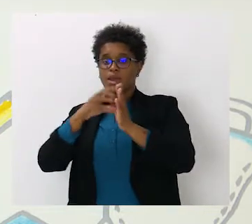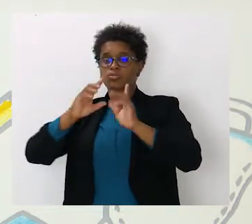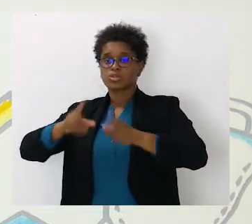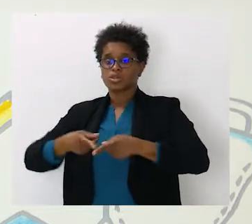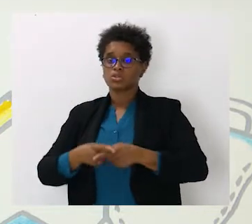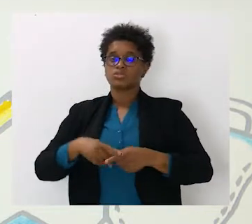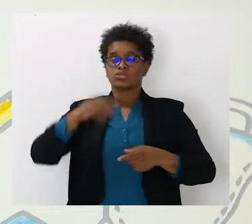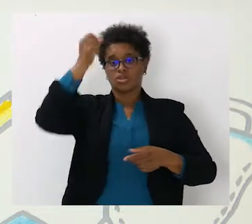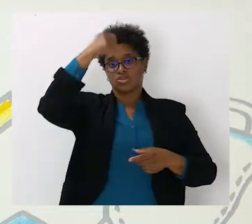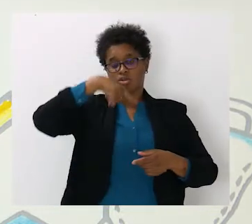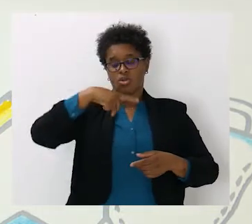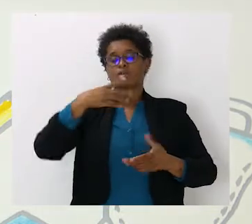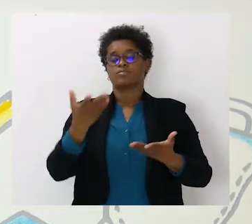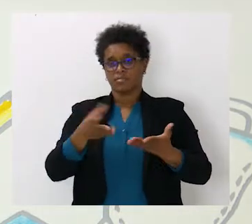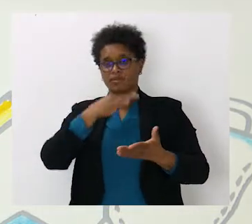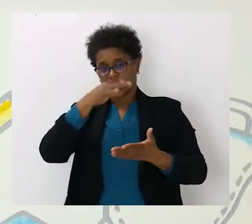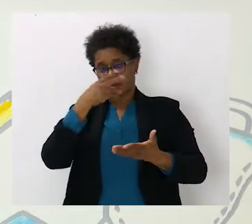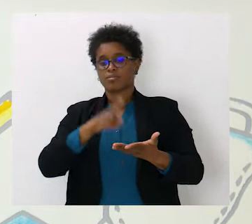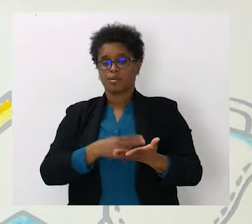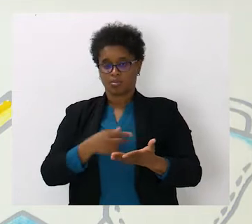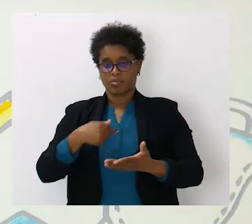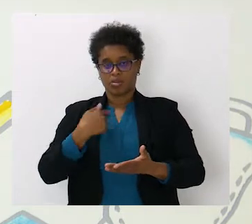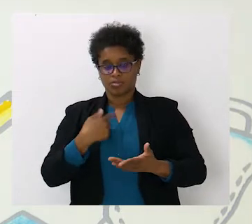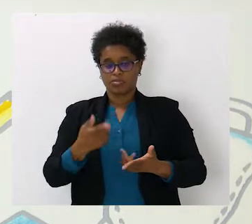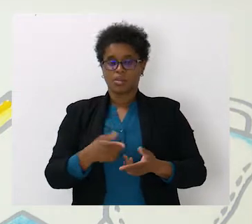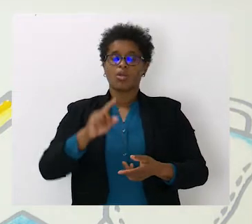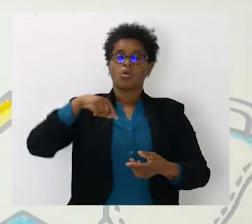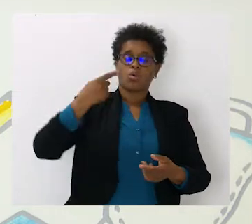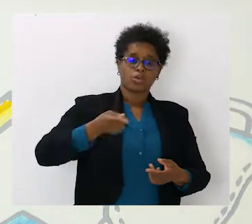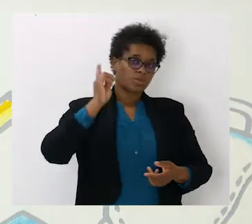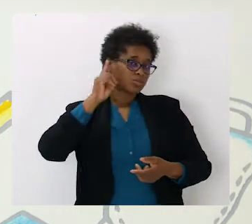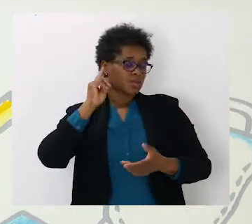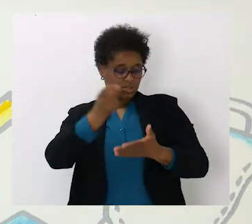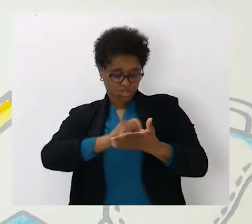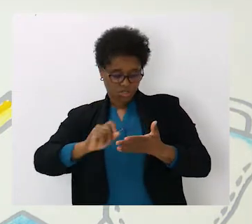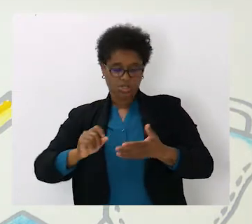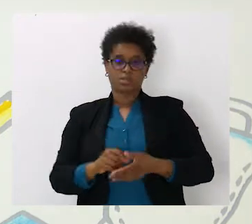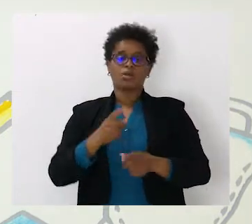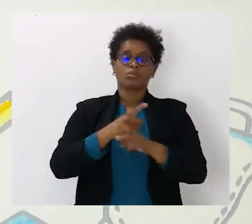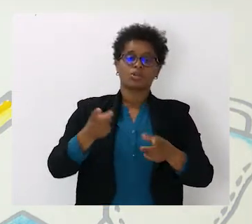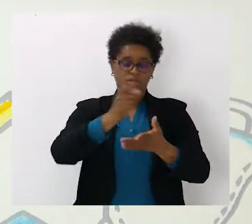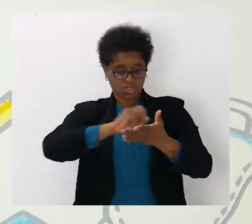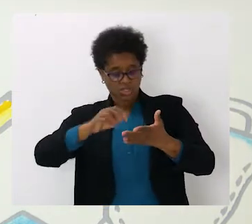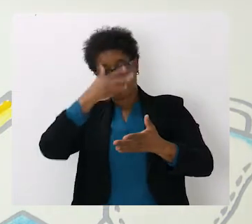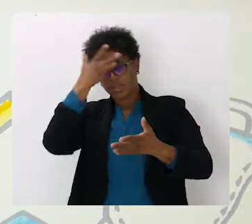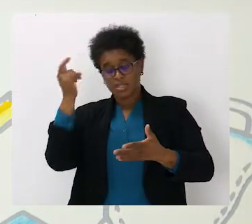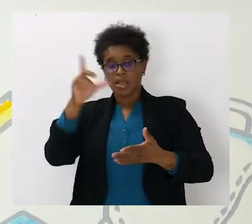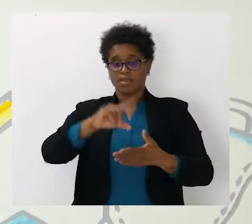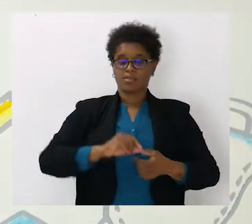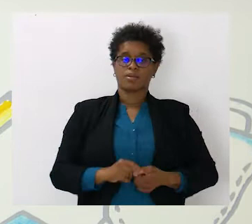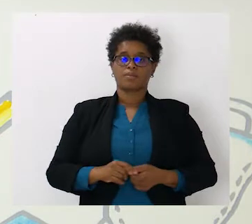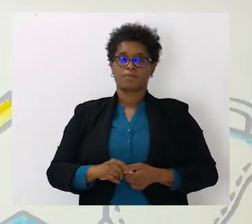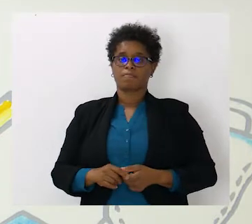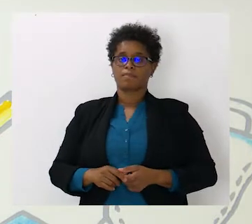início da história propriamente dita. Outra importância da escrita é que a escrita facilitava